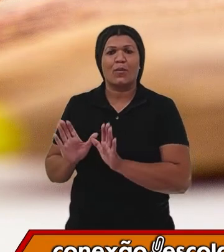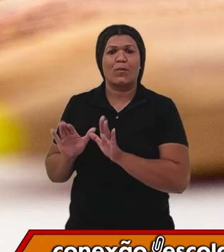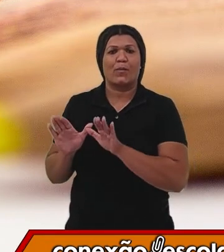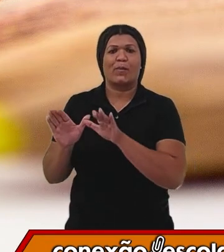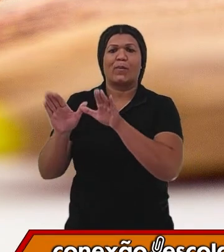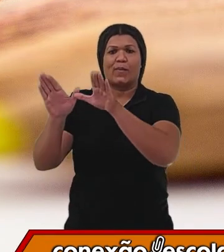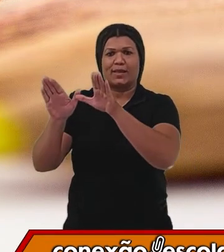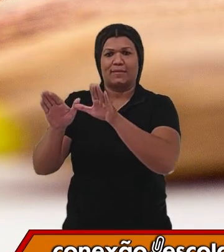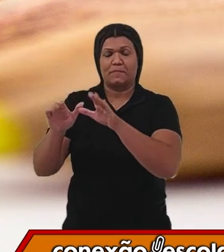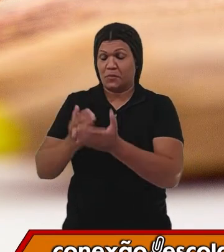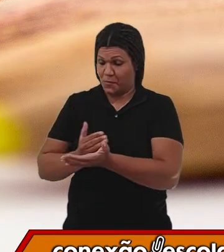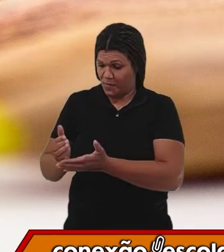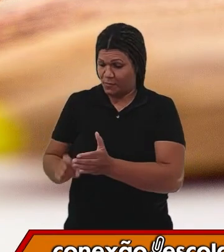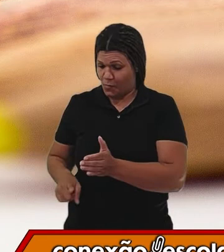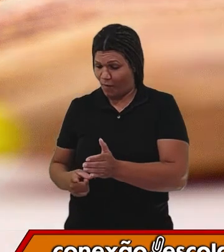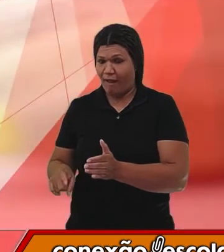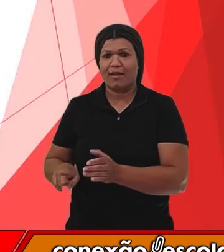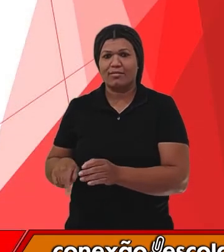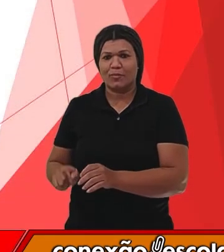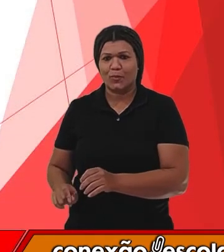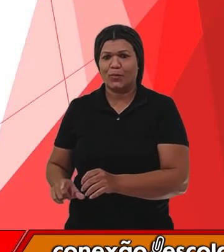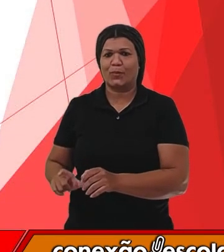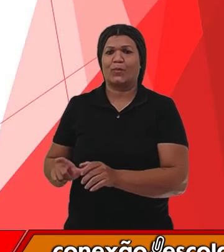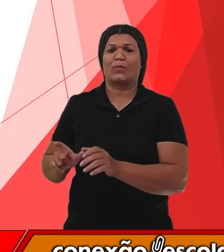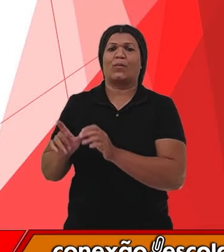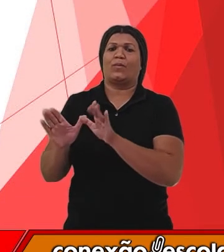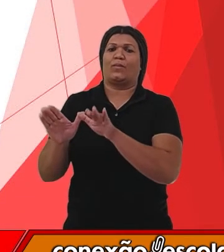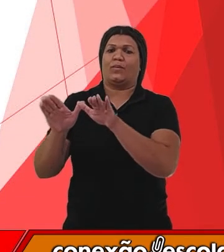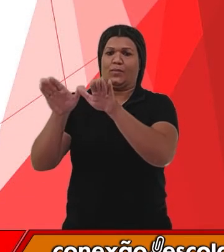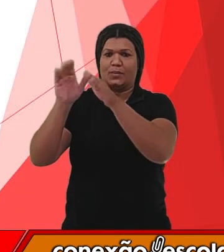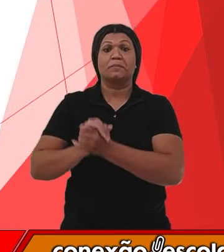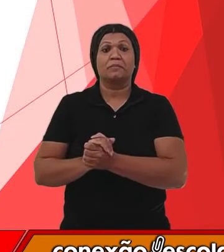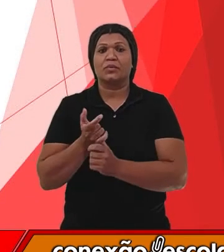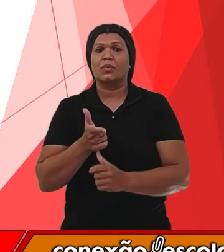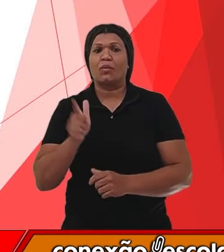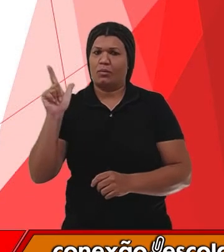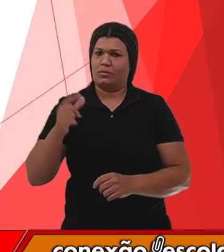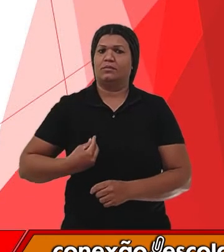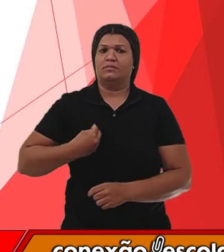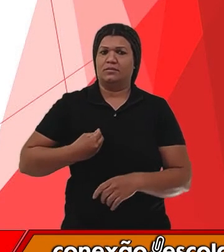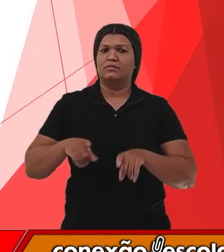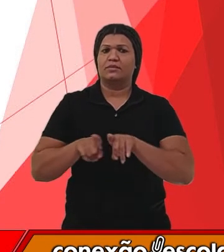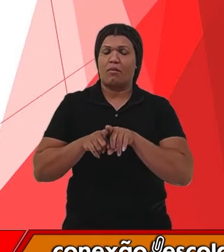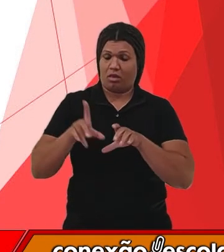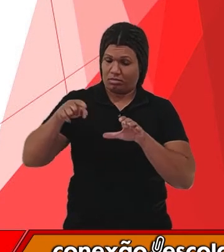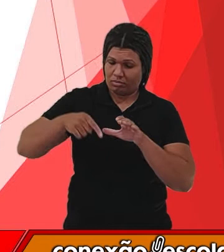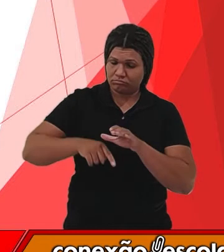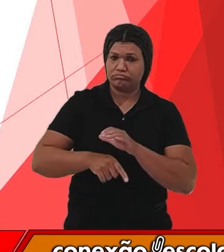quê? Voa, certo? Outros invertebrados vivem sempre submersos na